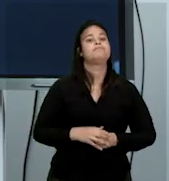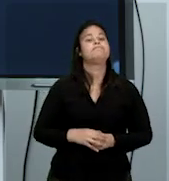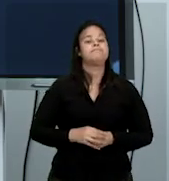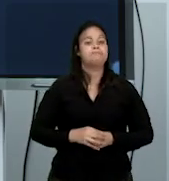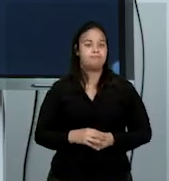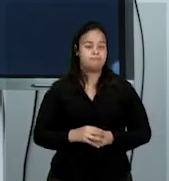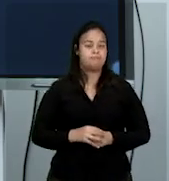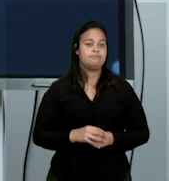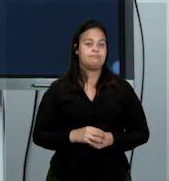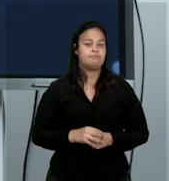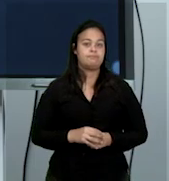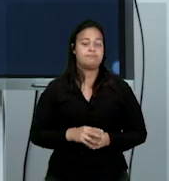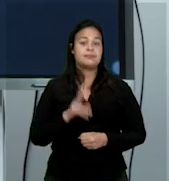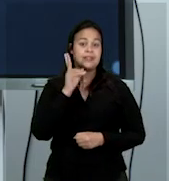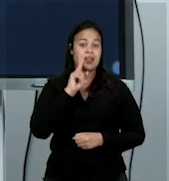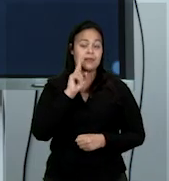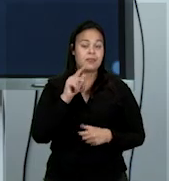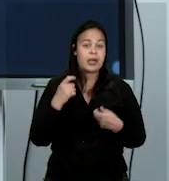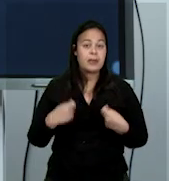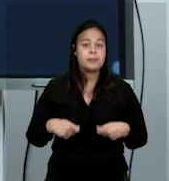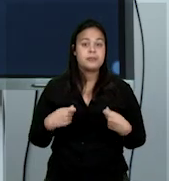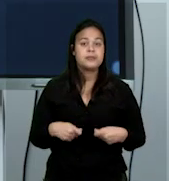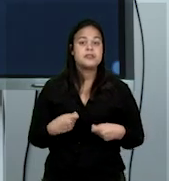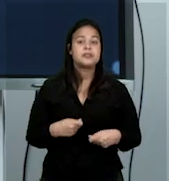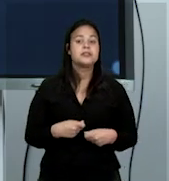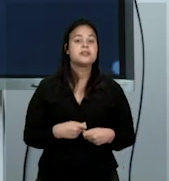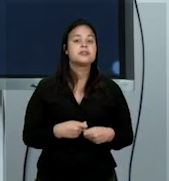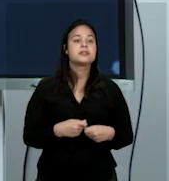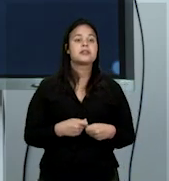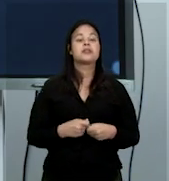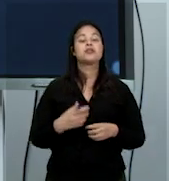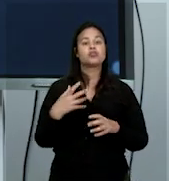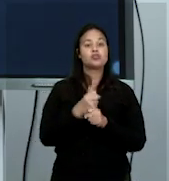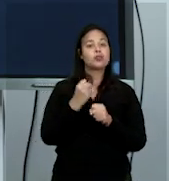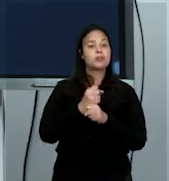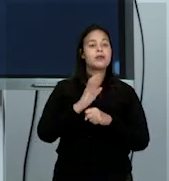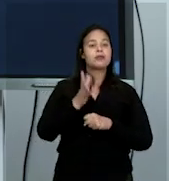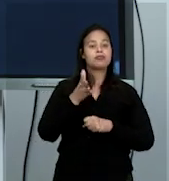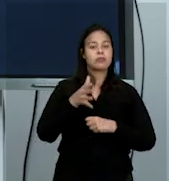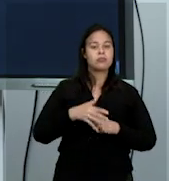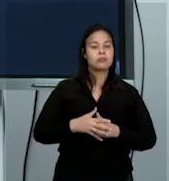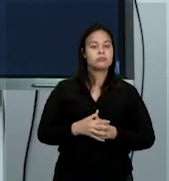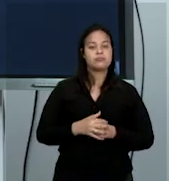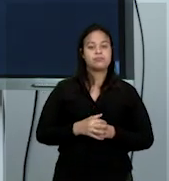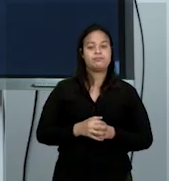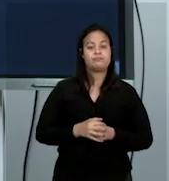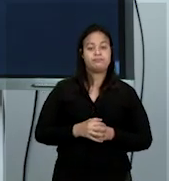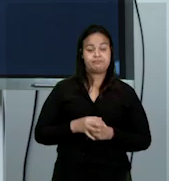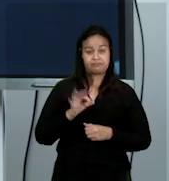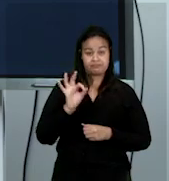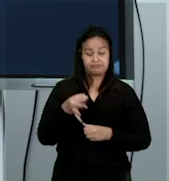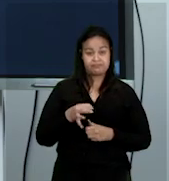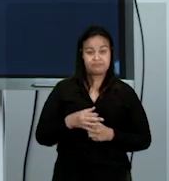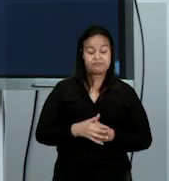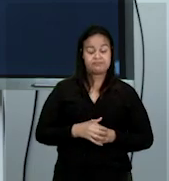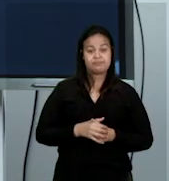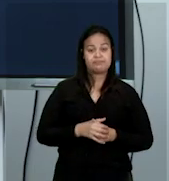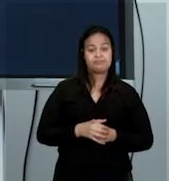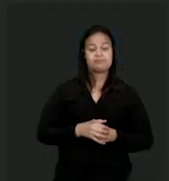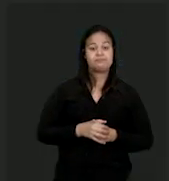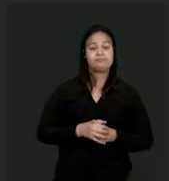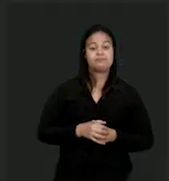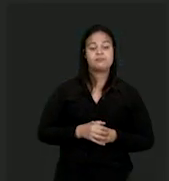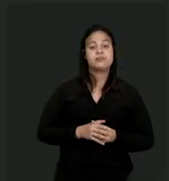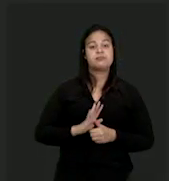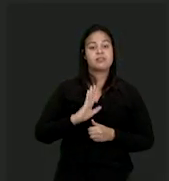esse pedaço. Lembrando que eu acabei de fazer a conta desse daqui, tá certo? Então, como